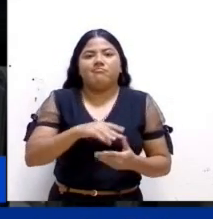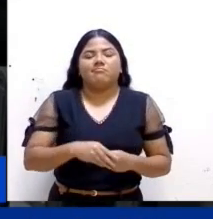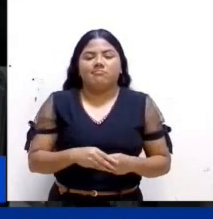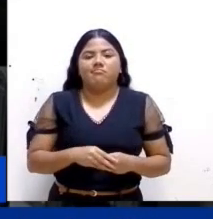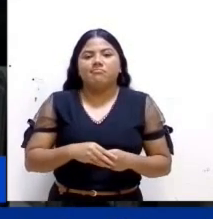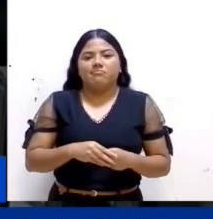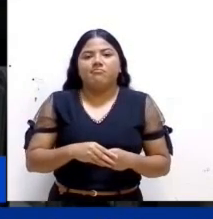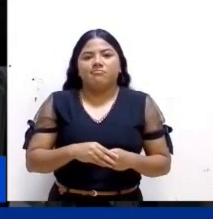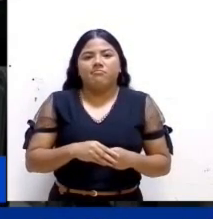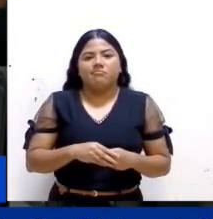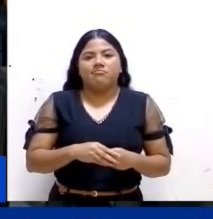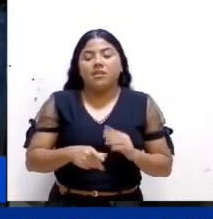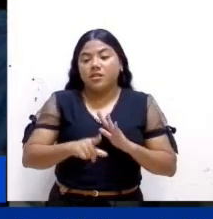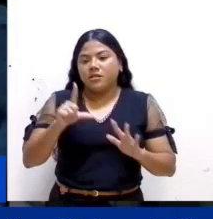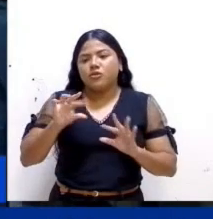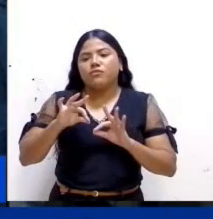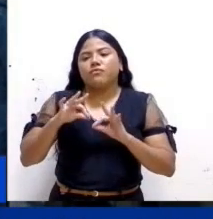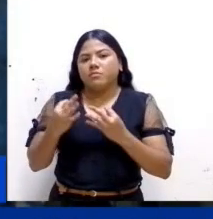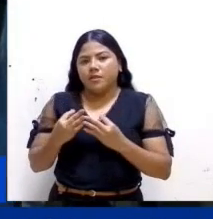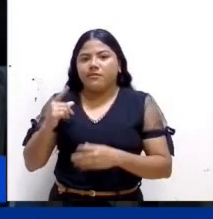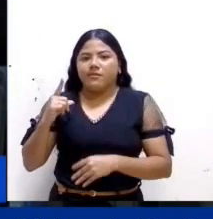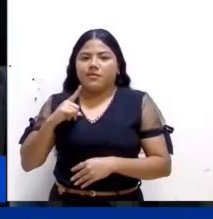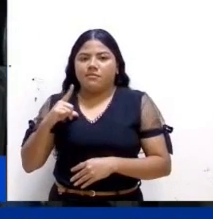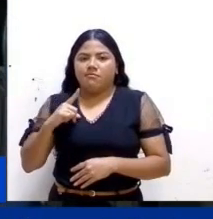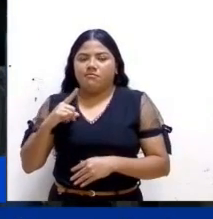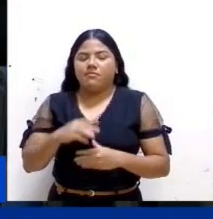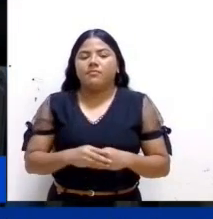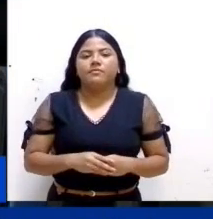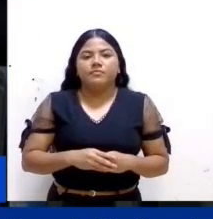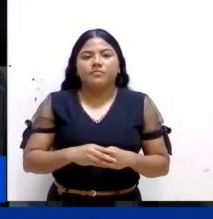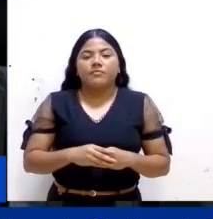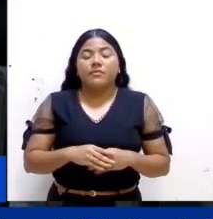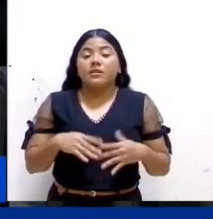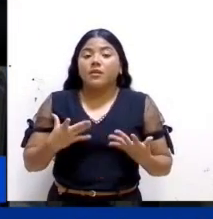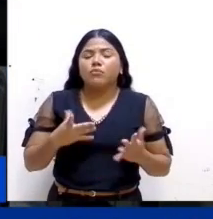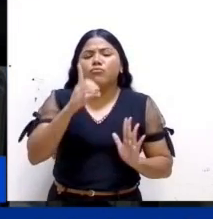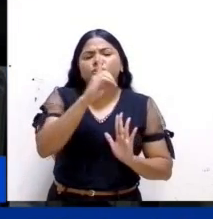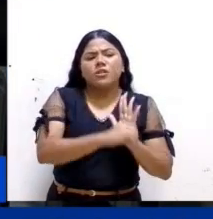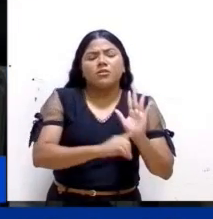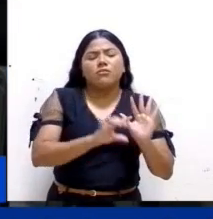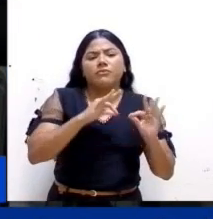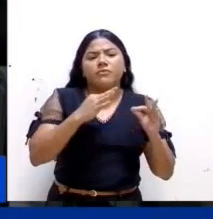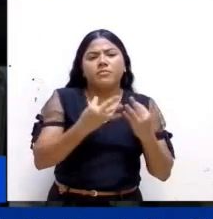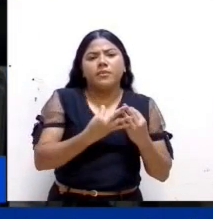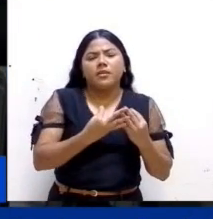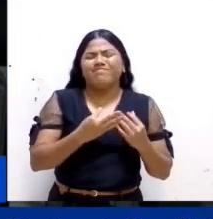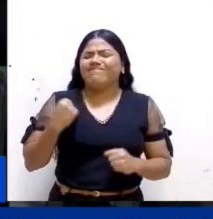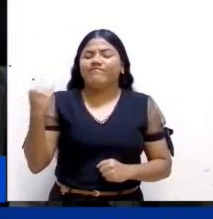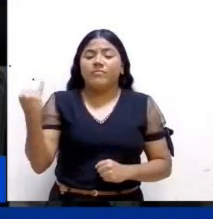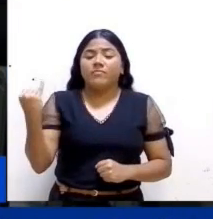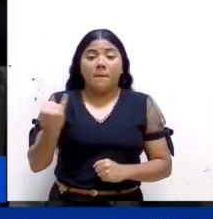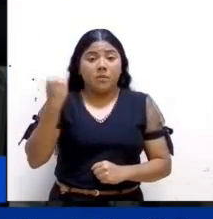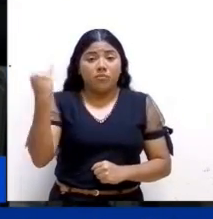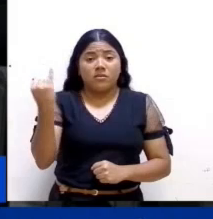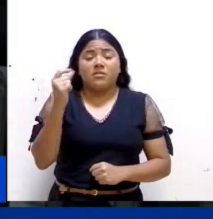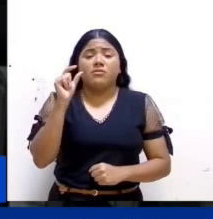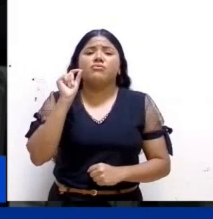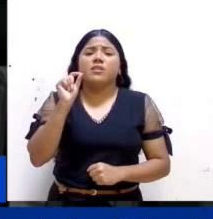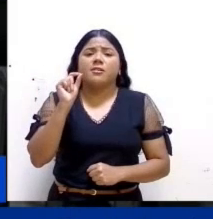você veio de alguém, você é membro de uma família. Então, o direito de família é fundamental para a gente